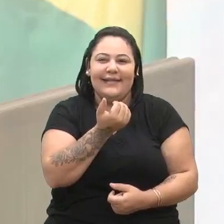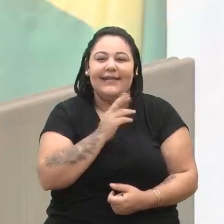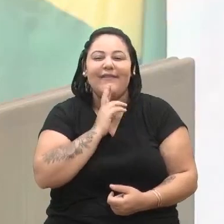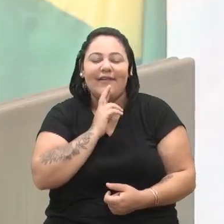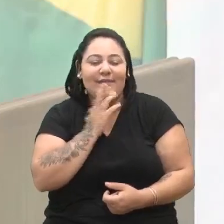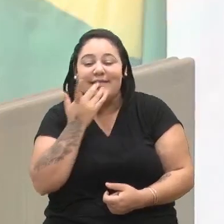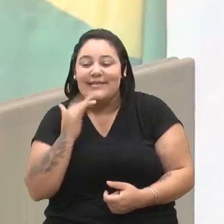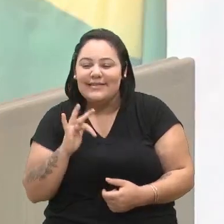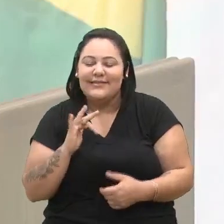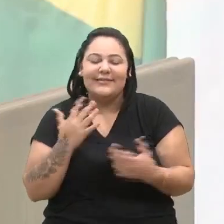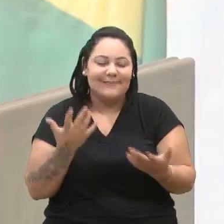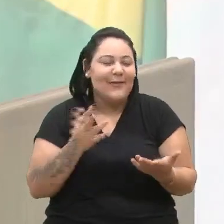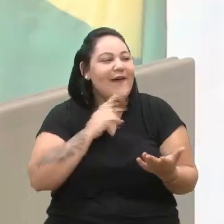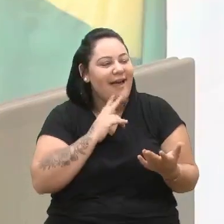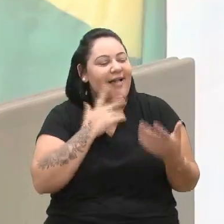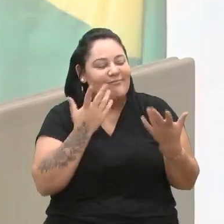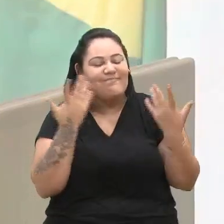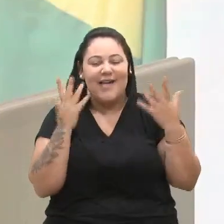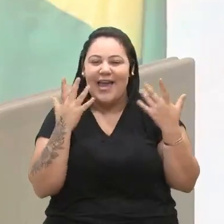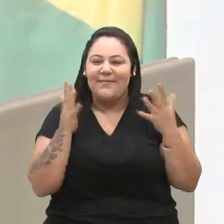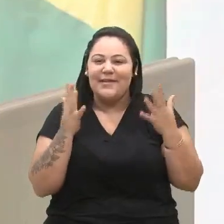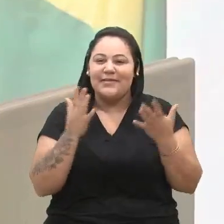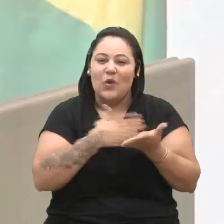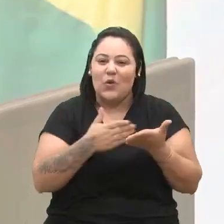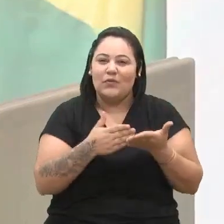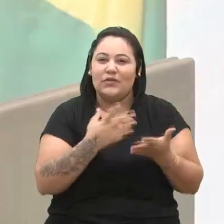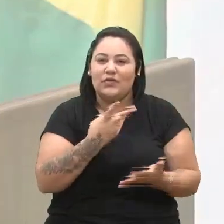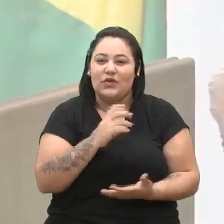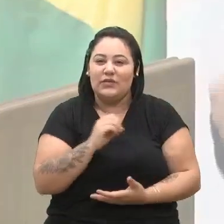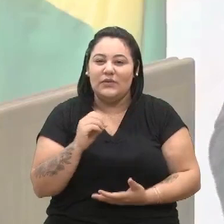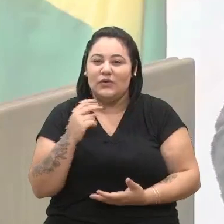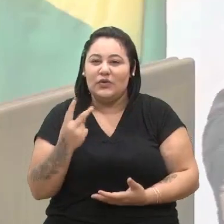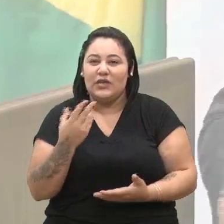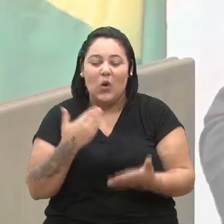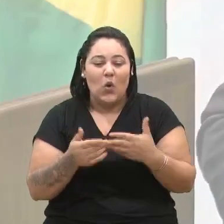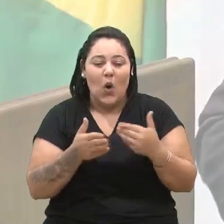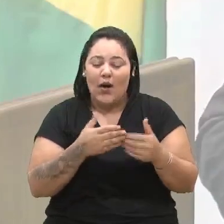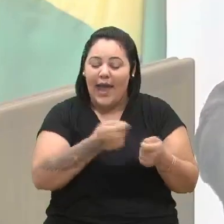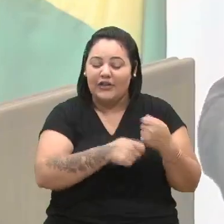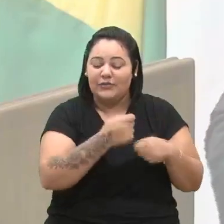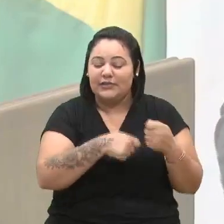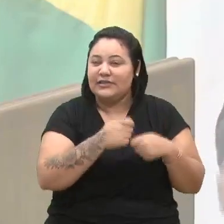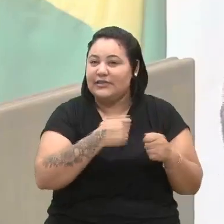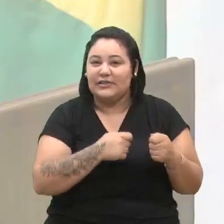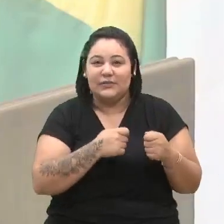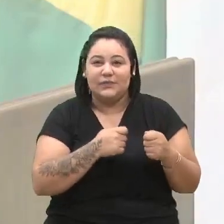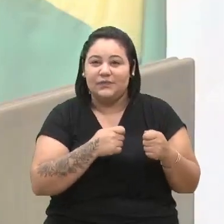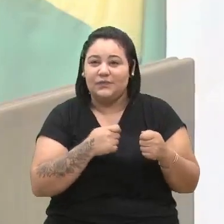parabéns. Uma parte, vereador. Desde 2002, que qualquer administração que esteja,